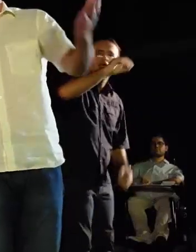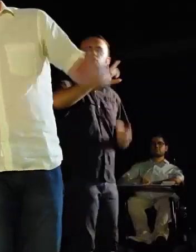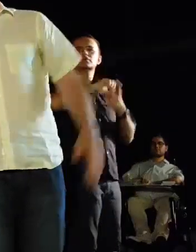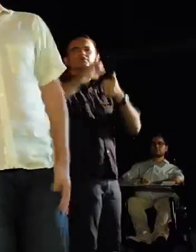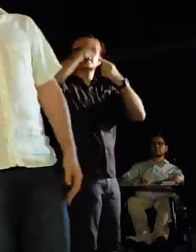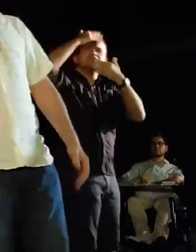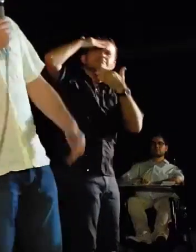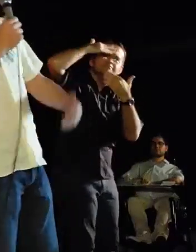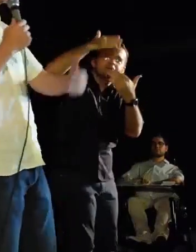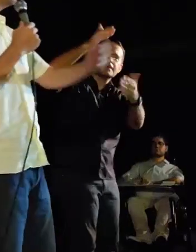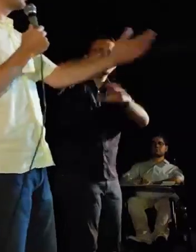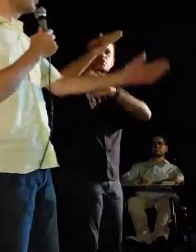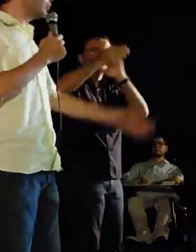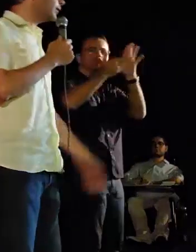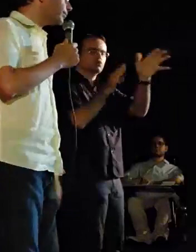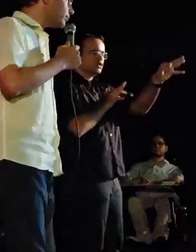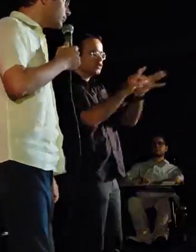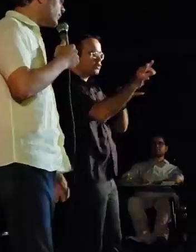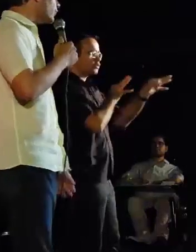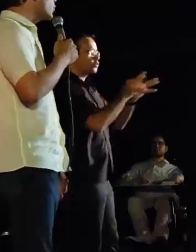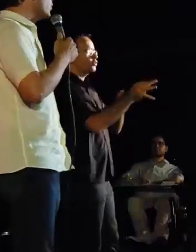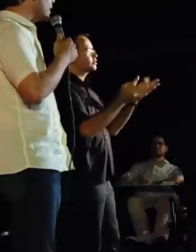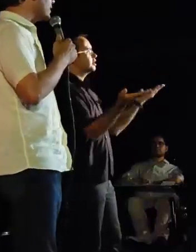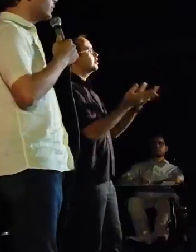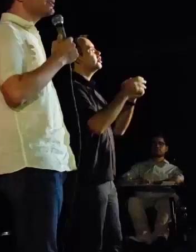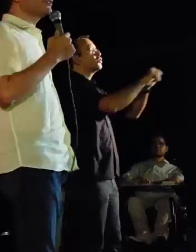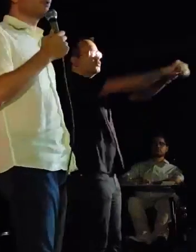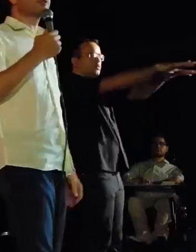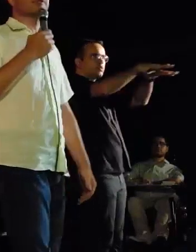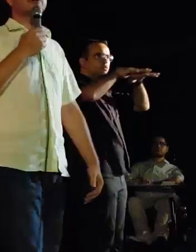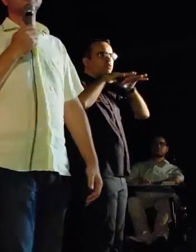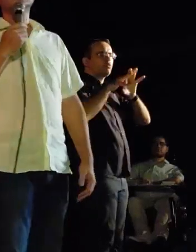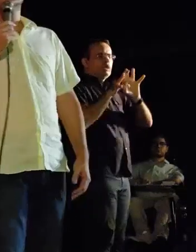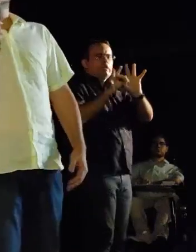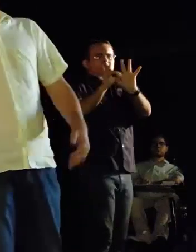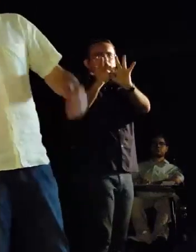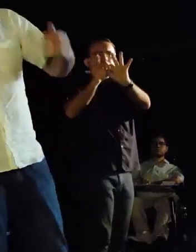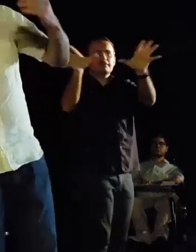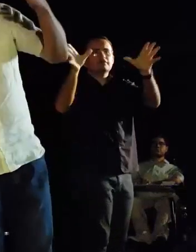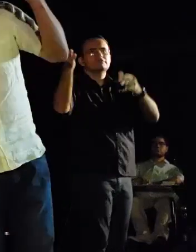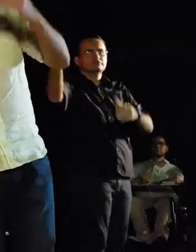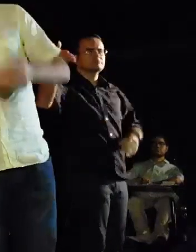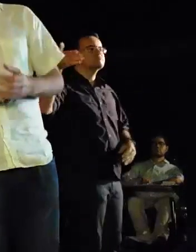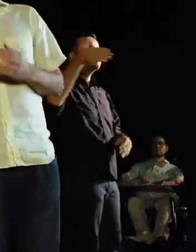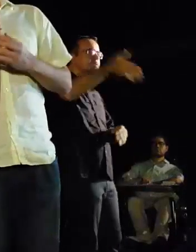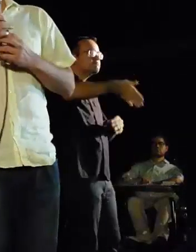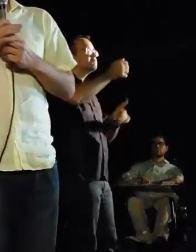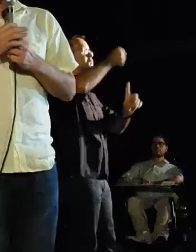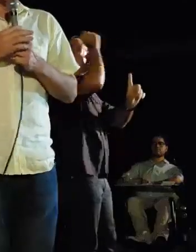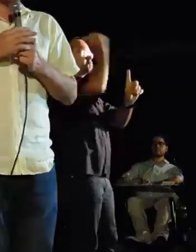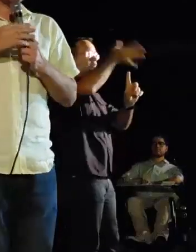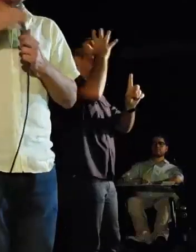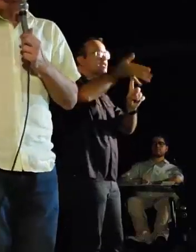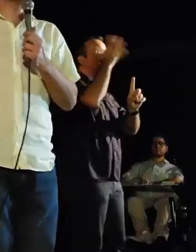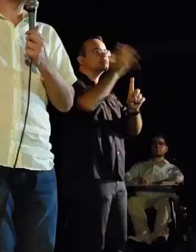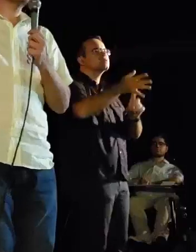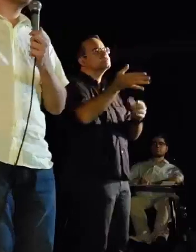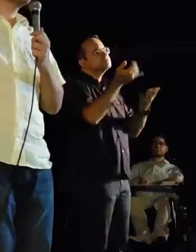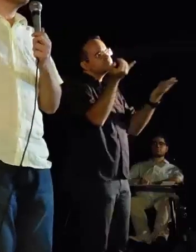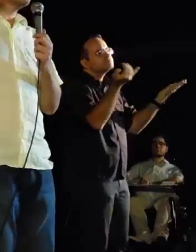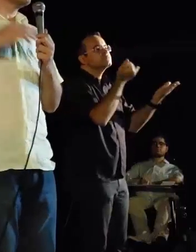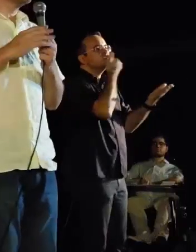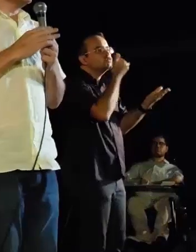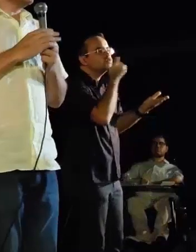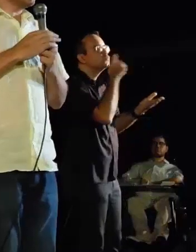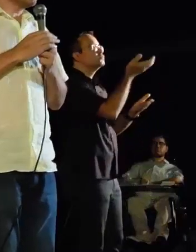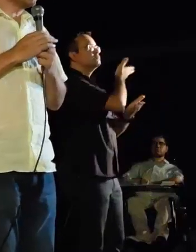né, não mediram esforços, então a estrutura foi colocada à nossa disposição. Queria pedir desculpas àqueles e